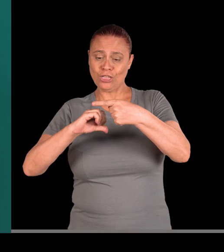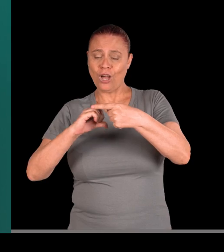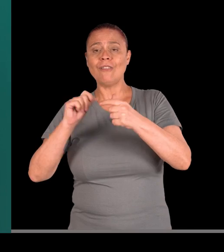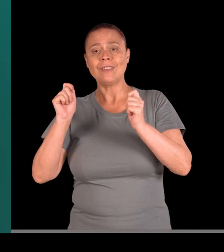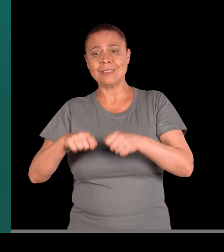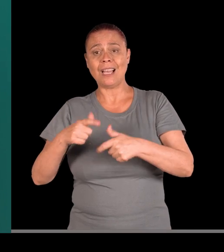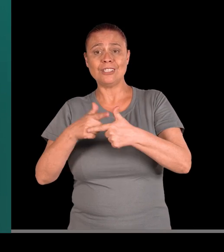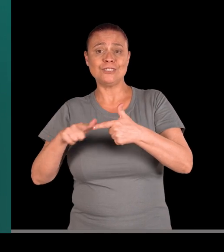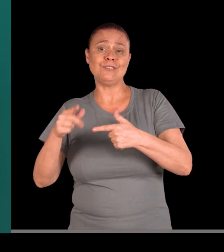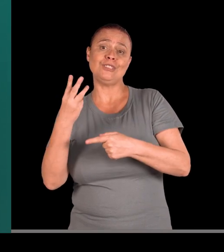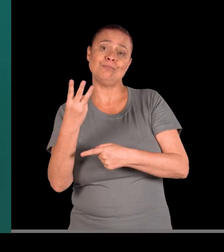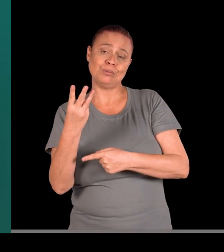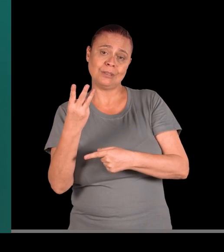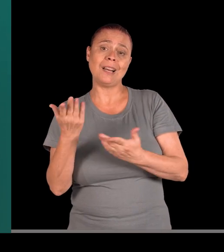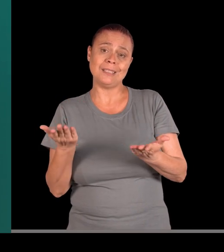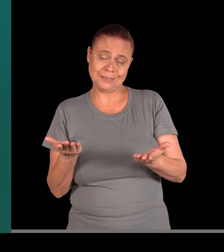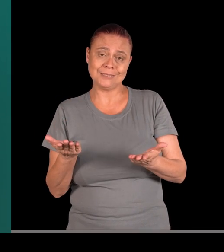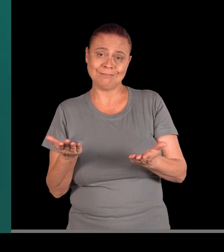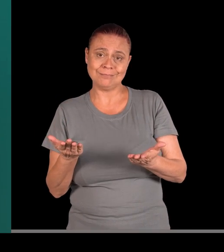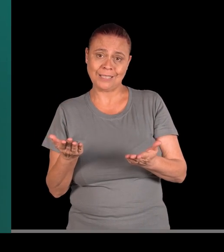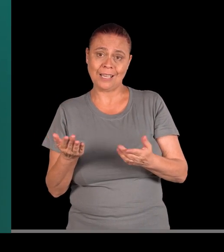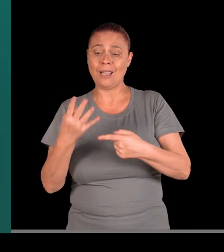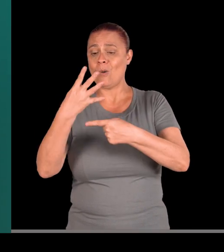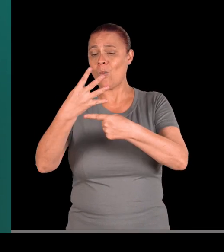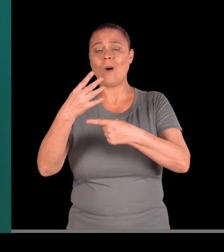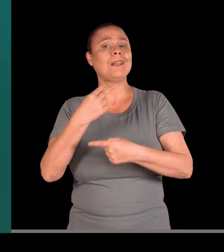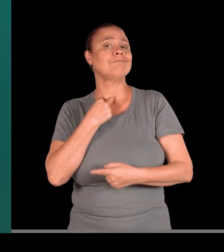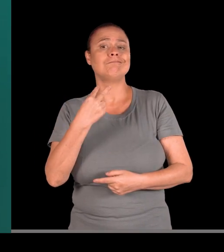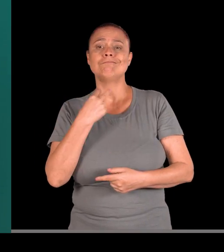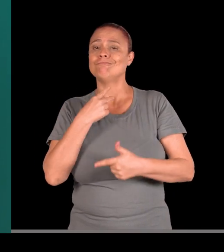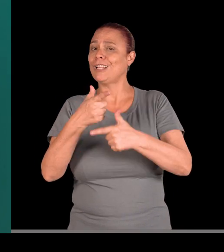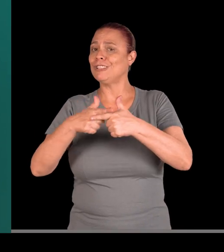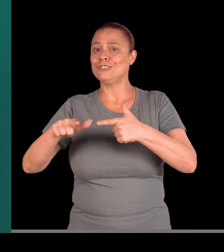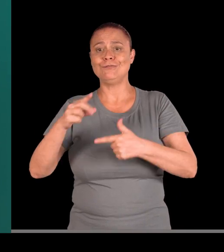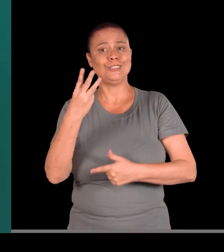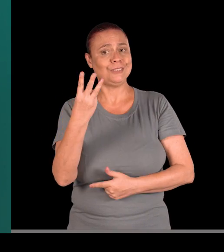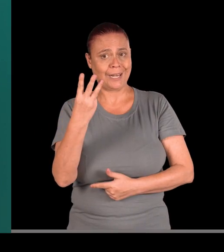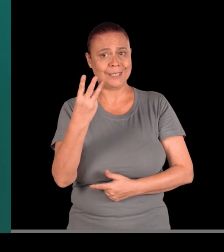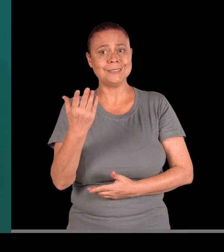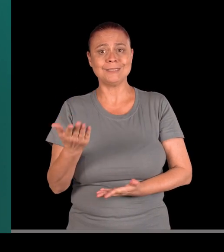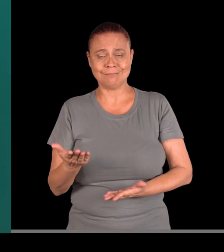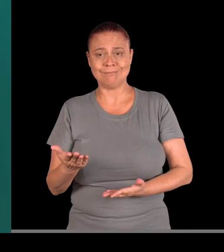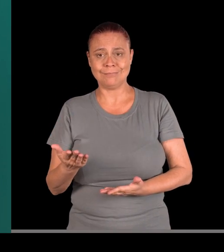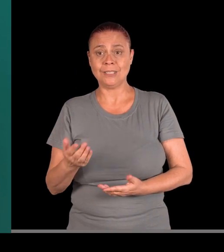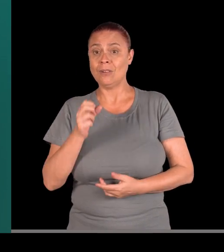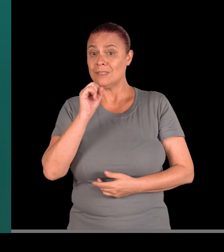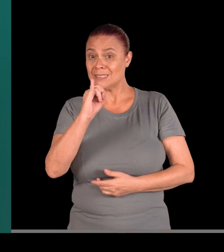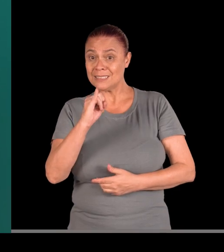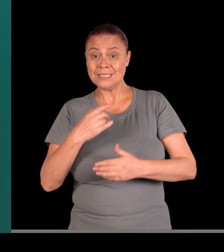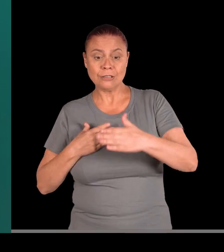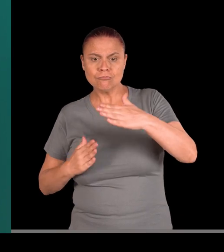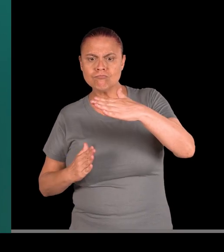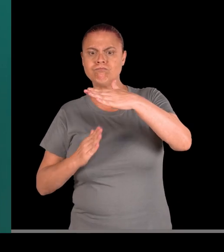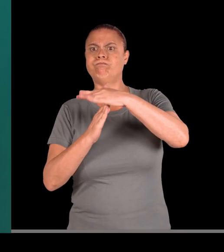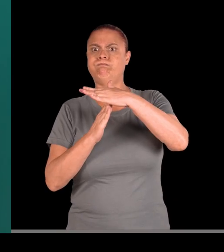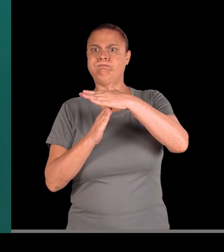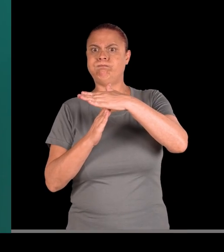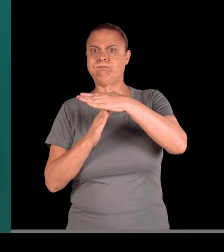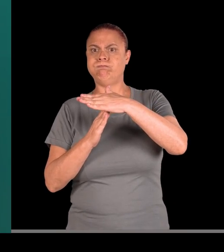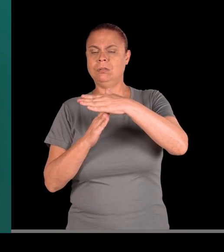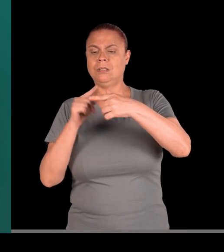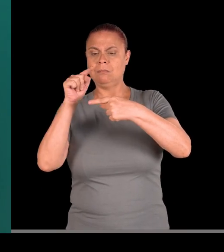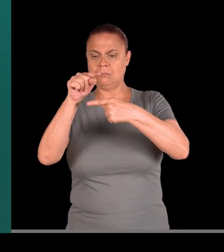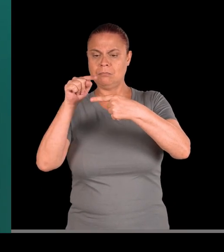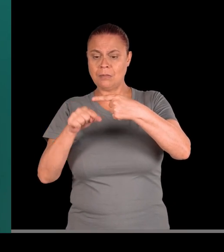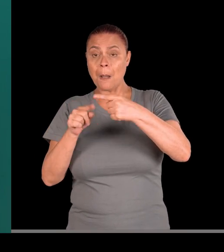poderia simplificar por 3, porque ele é divisível por 3. E o 4 já não é divisível por 3. Então, quando eu não consigo dividir